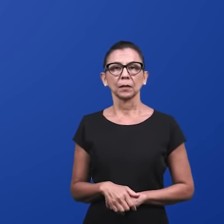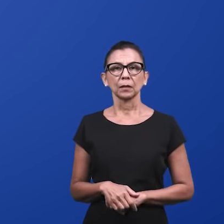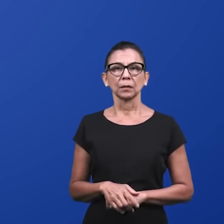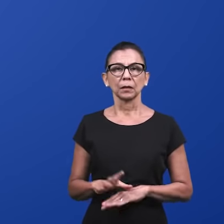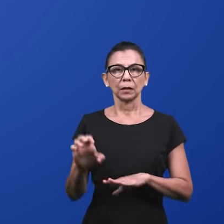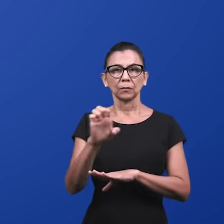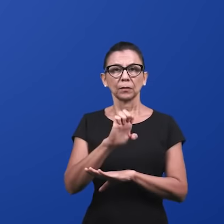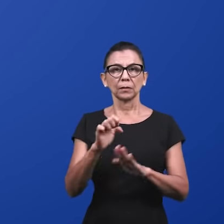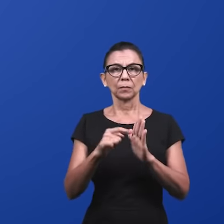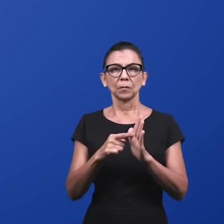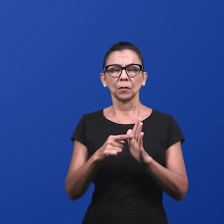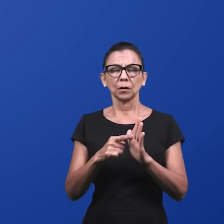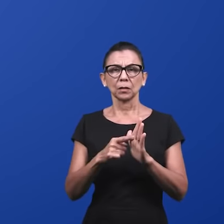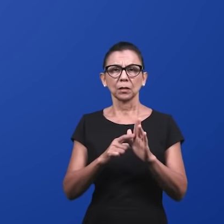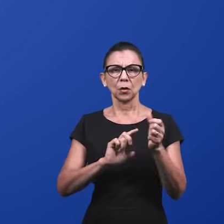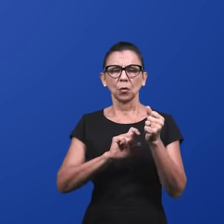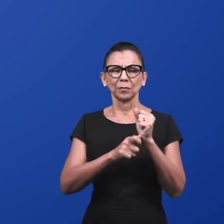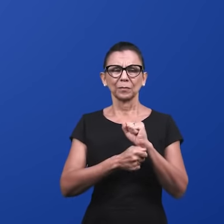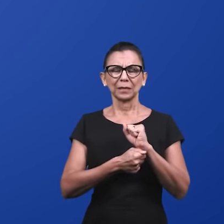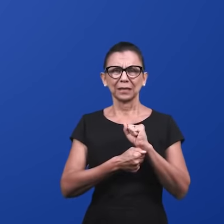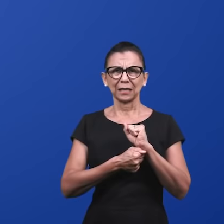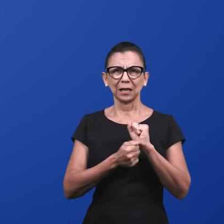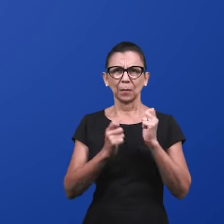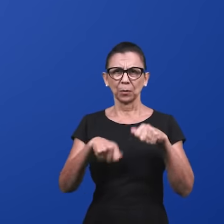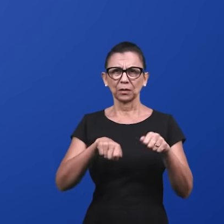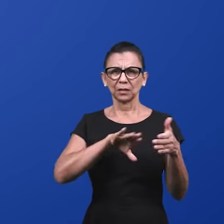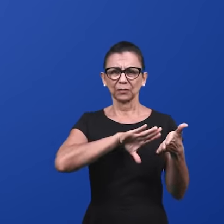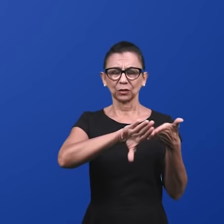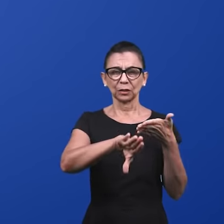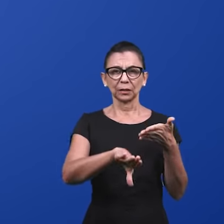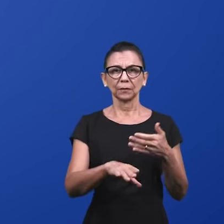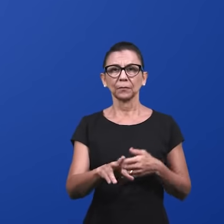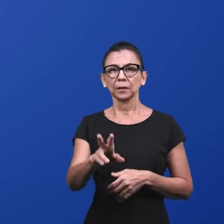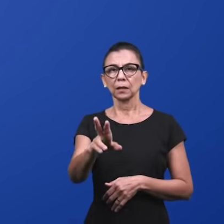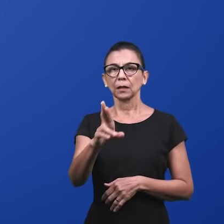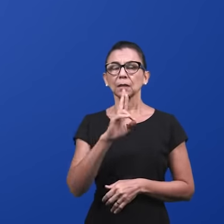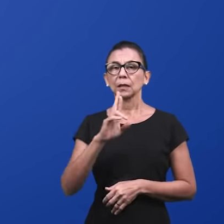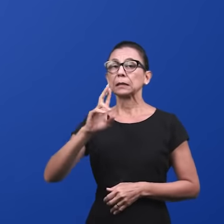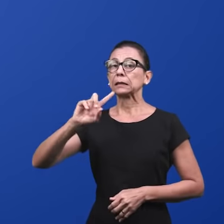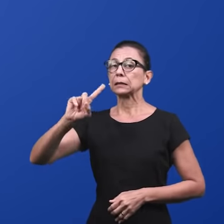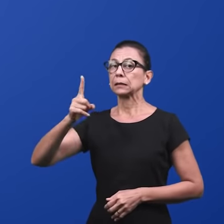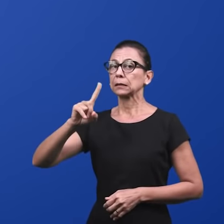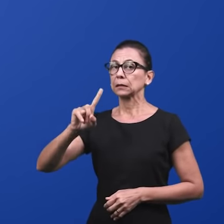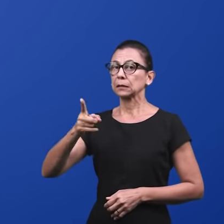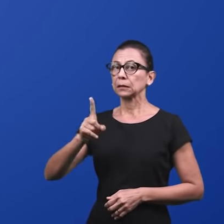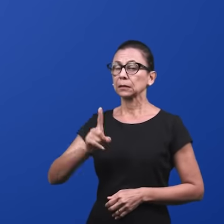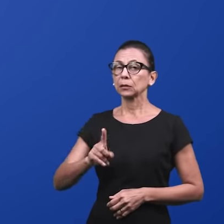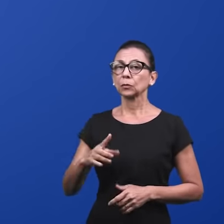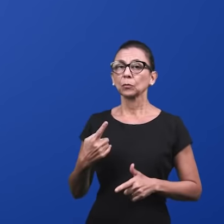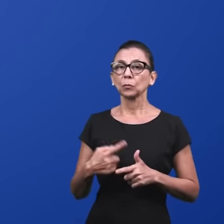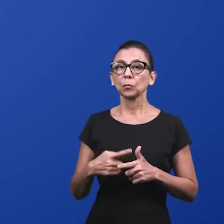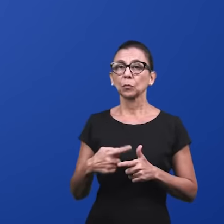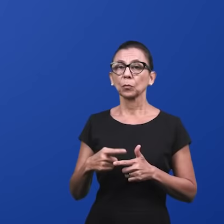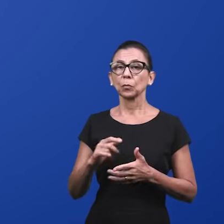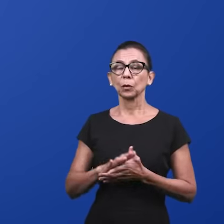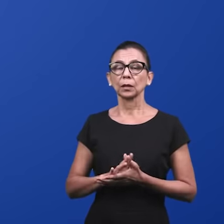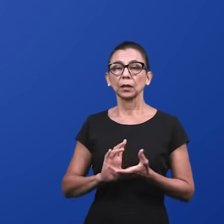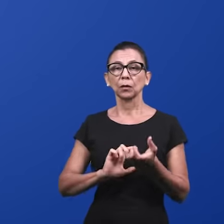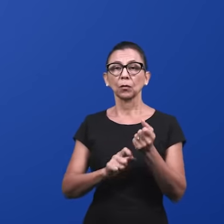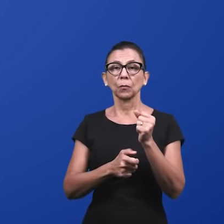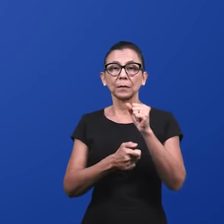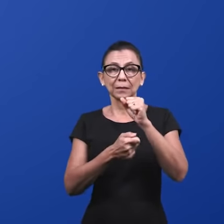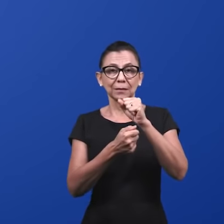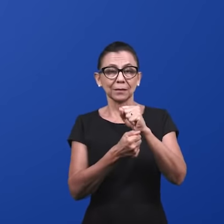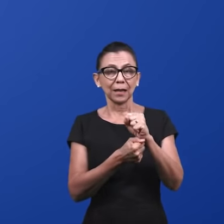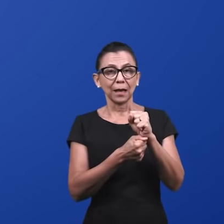possível excluir o mistério? A resposta é não, pois o mistério é aquilo que norteia a palavra de